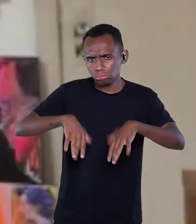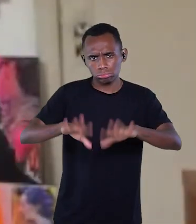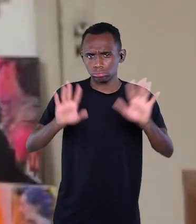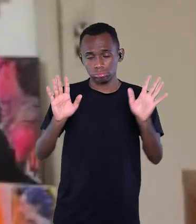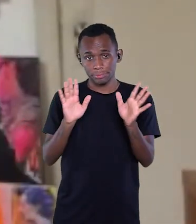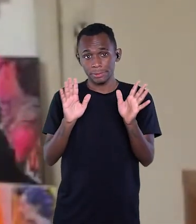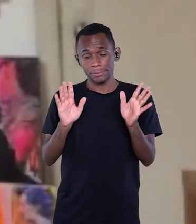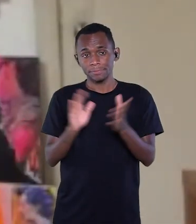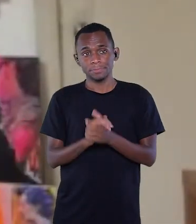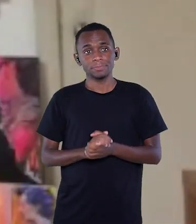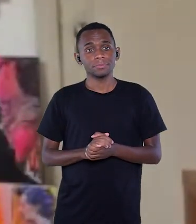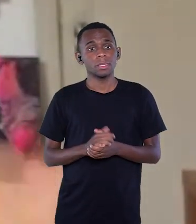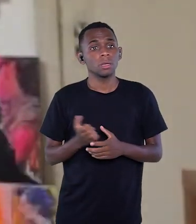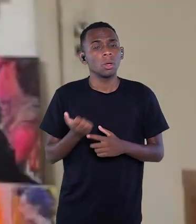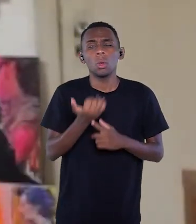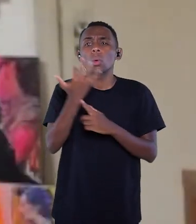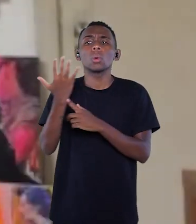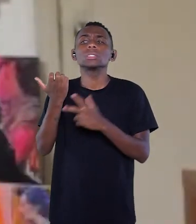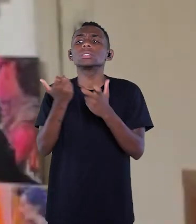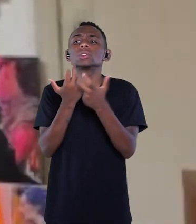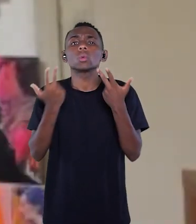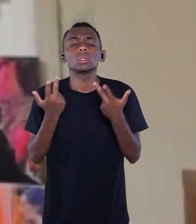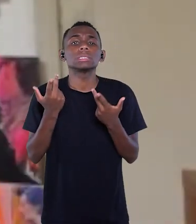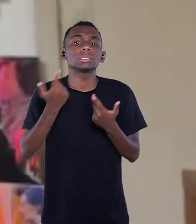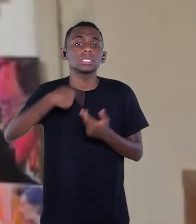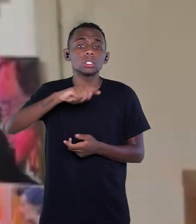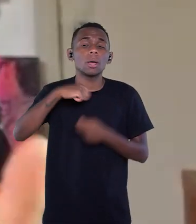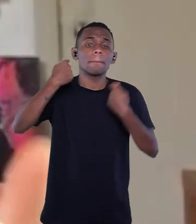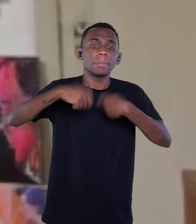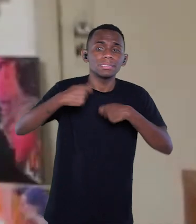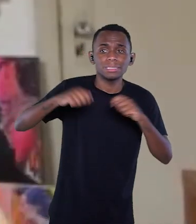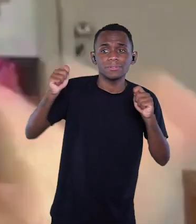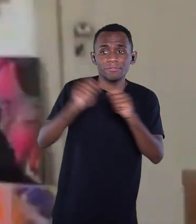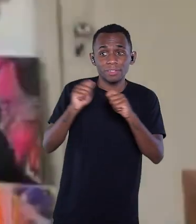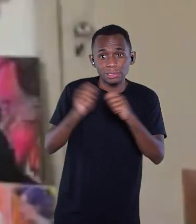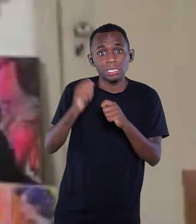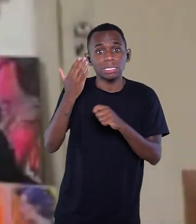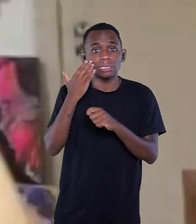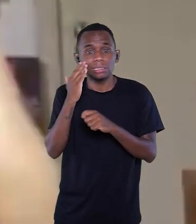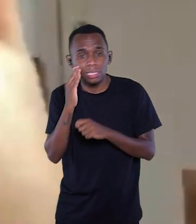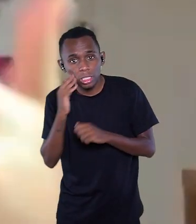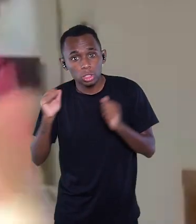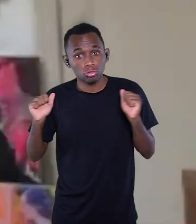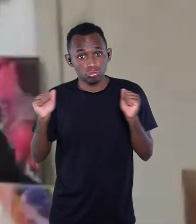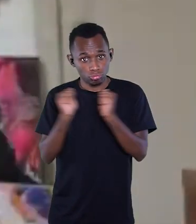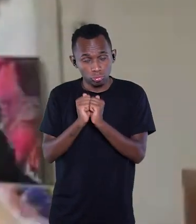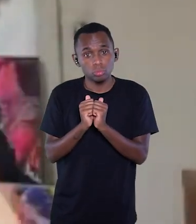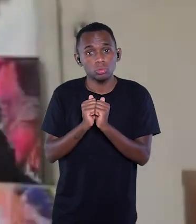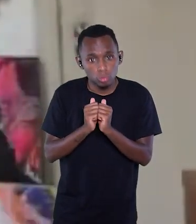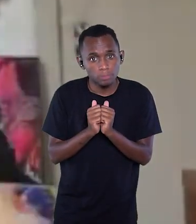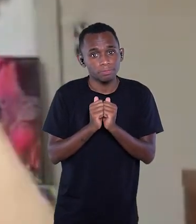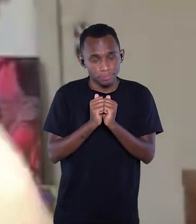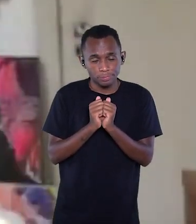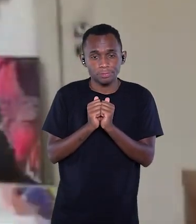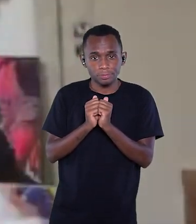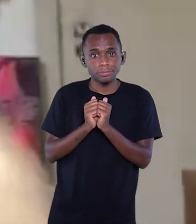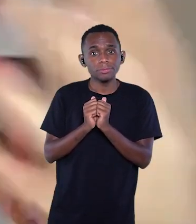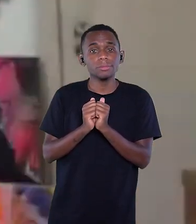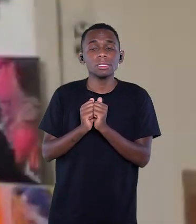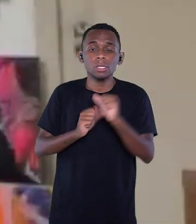da sexualidade. Então, assim, quantas coisas a gente não tem que fazer e entender juntos e